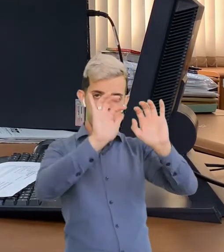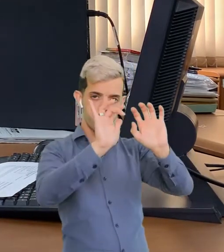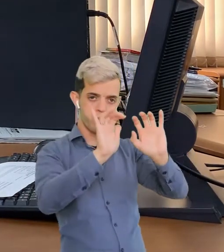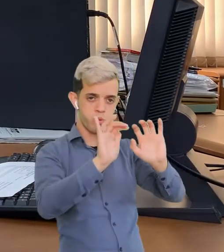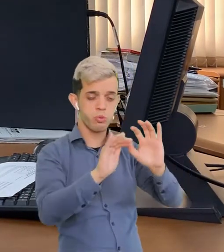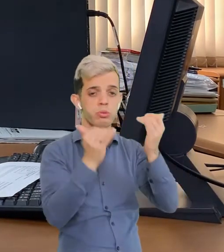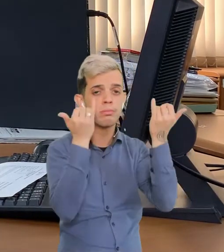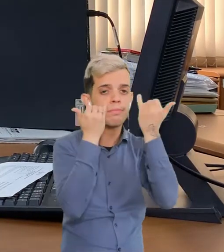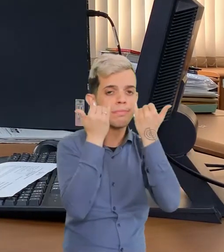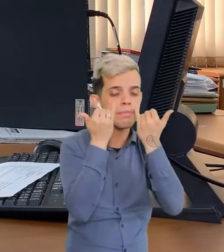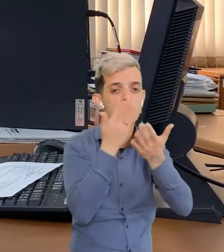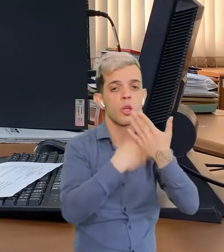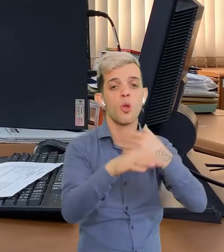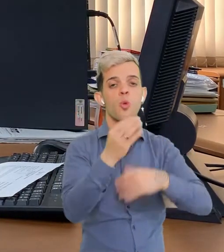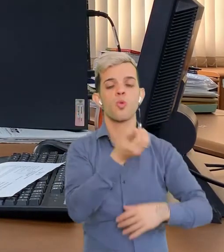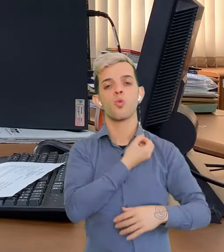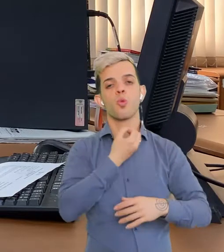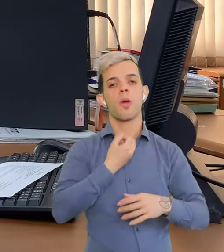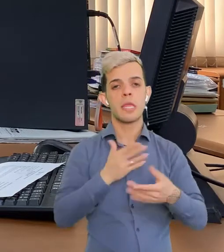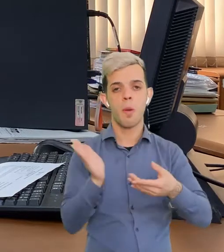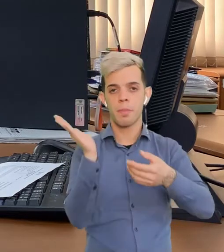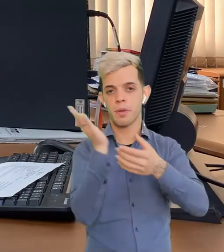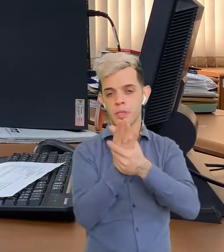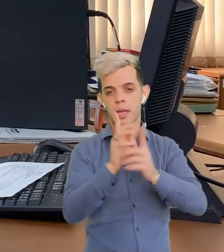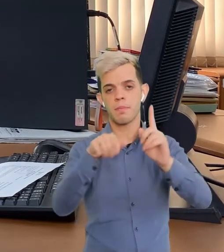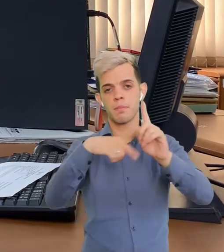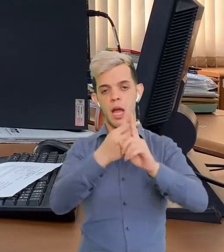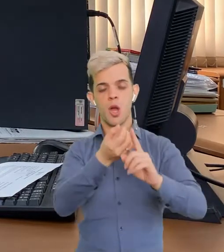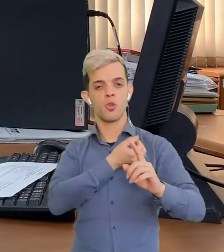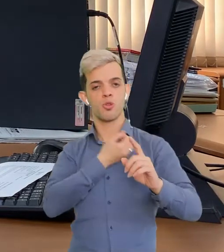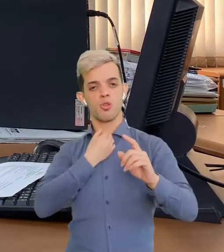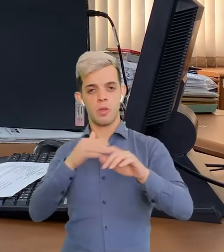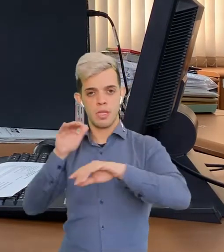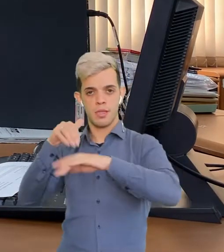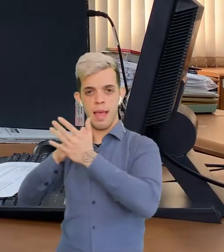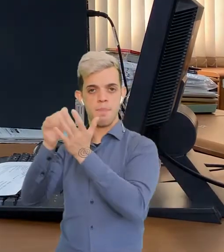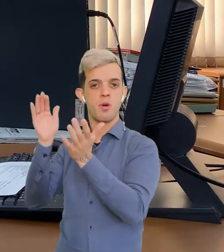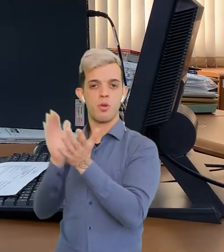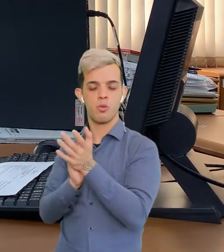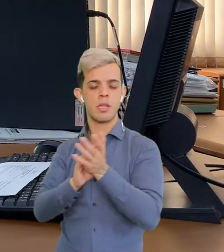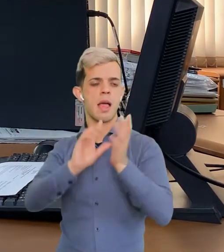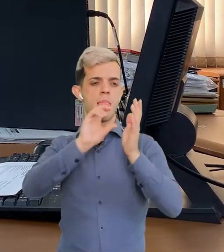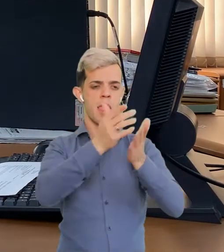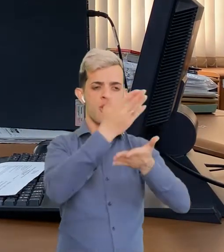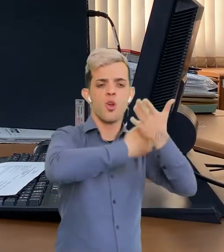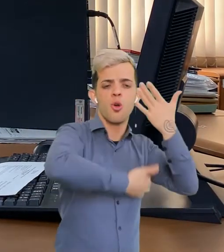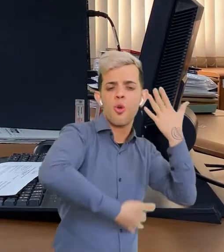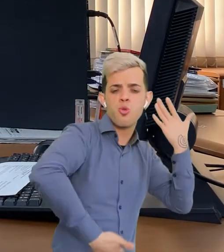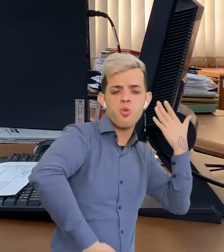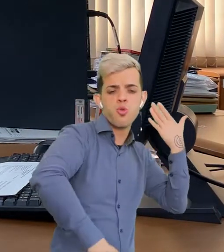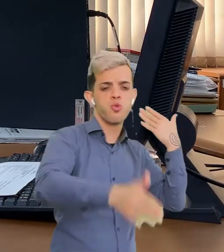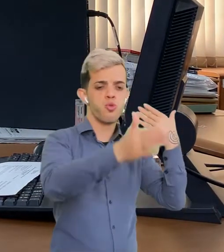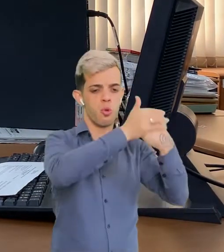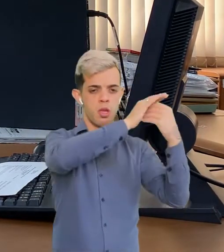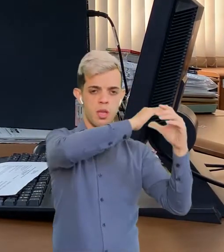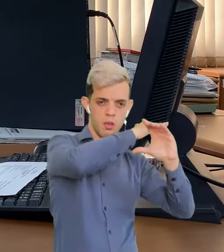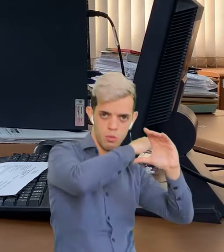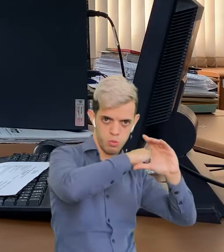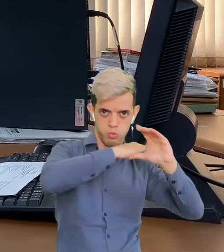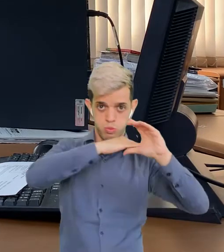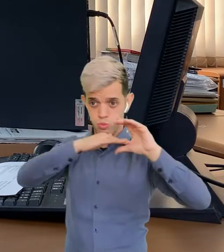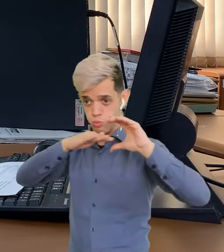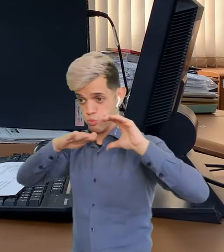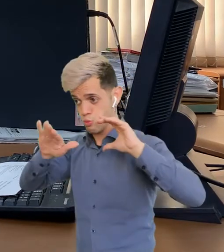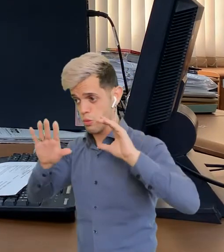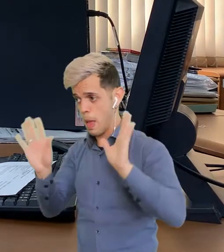ele deve informar o número do processo e o número do auto de infração. Depois de encaminhadas para o e-mail